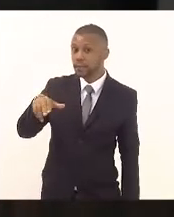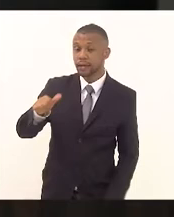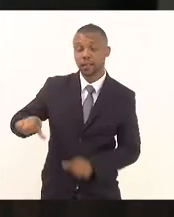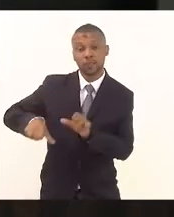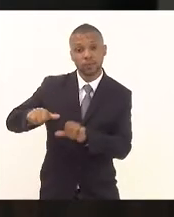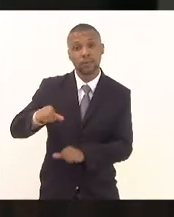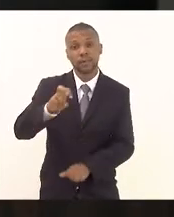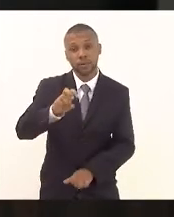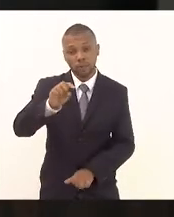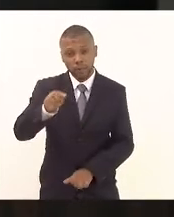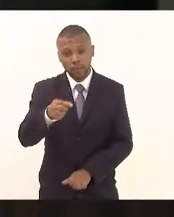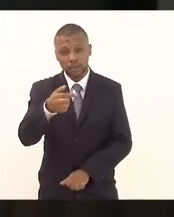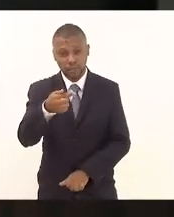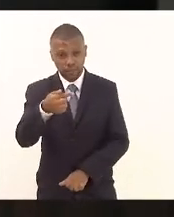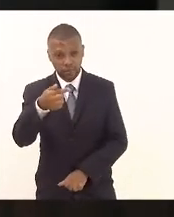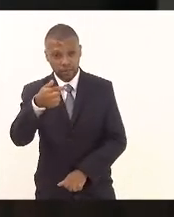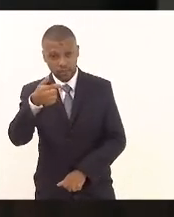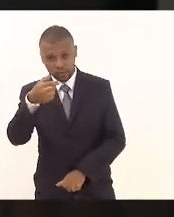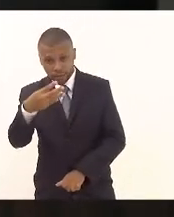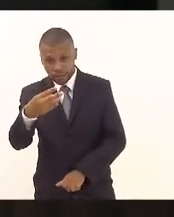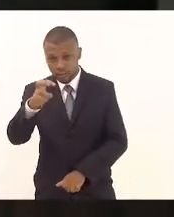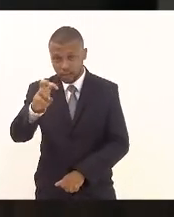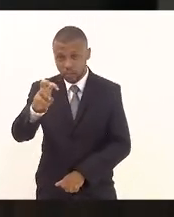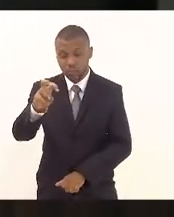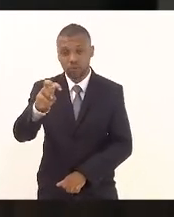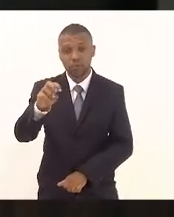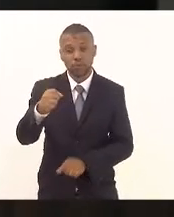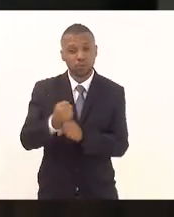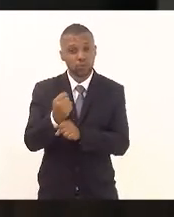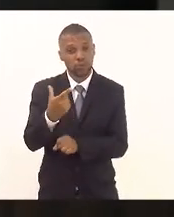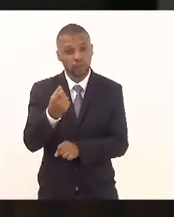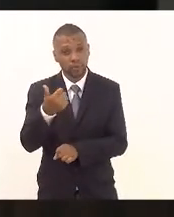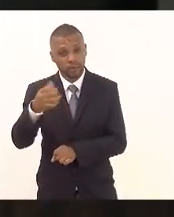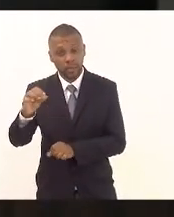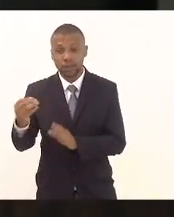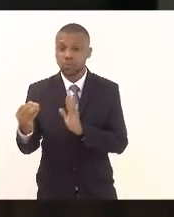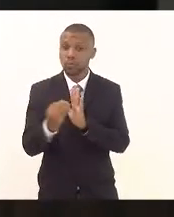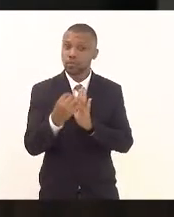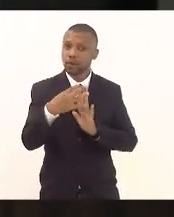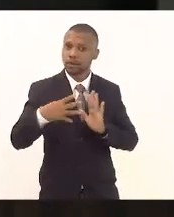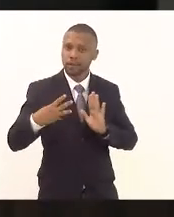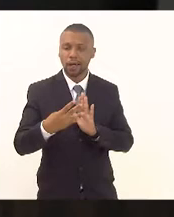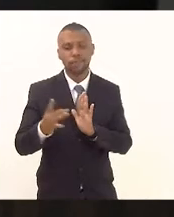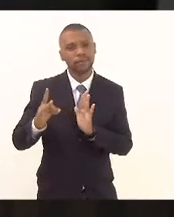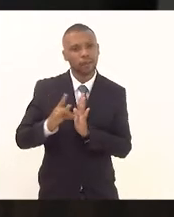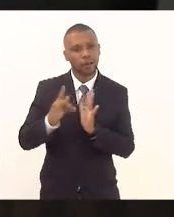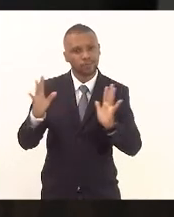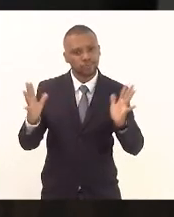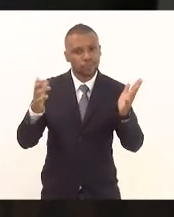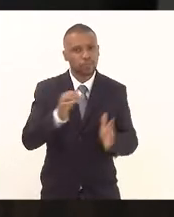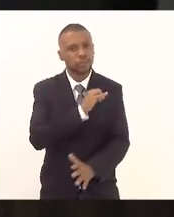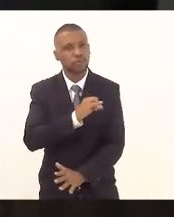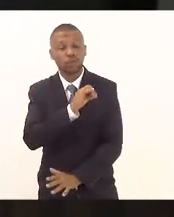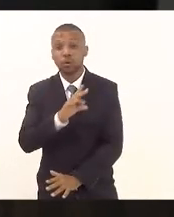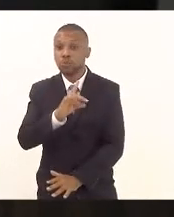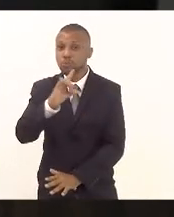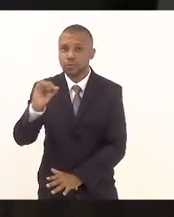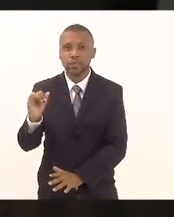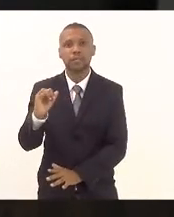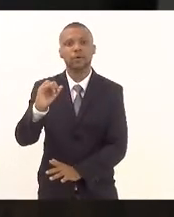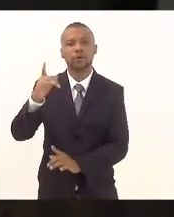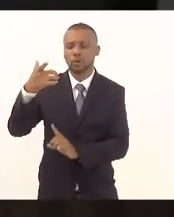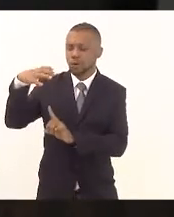5.645 de 6 de janeiro de 2010, incluindo no calendário oficial do Estado do Rio de Janeiro o dia da Brigada de Infantaria Paraquedista do